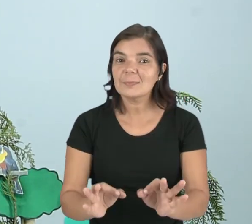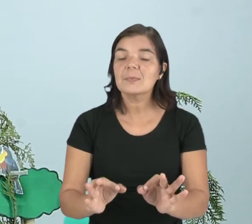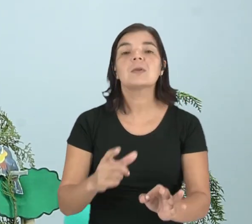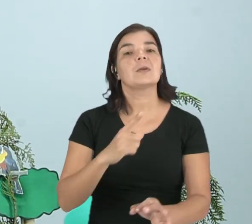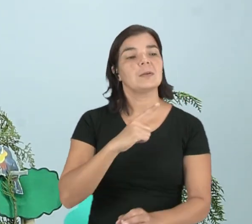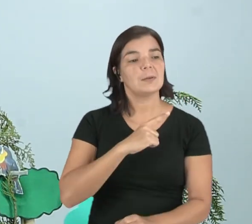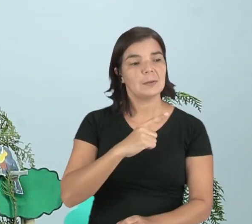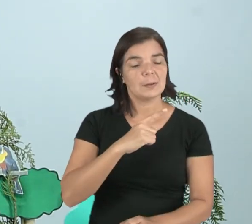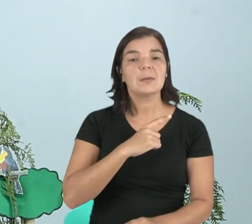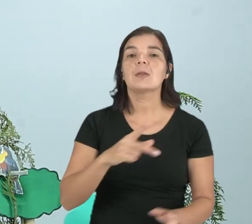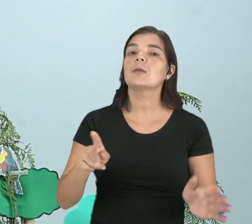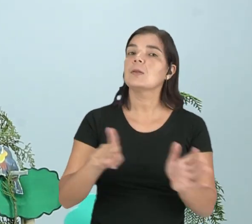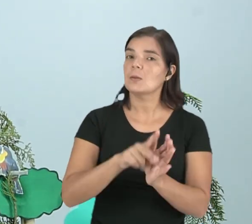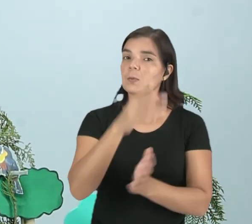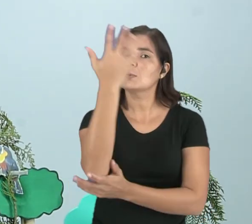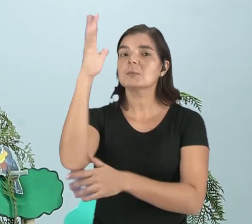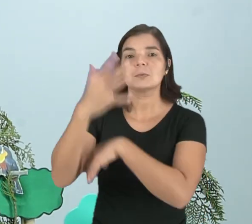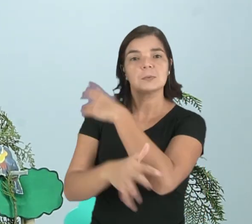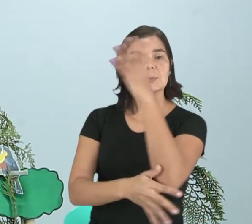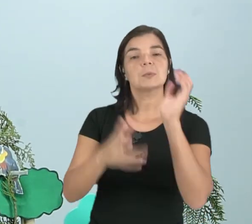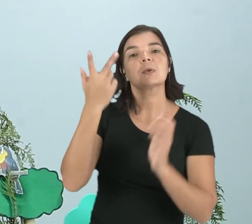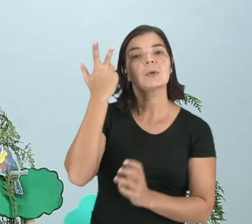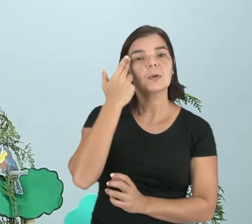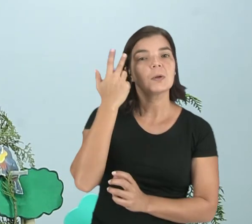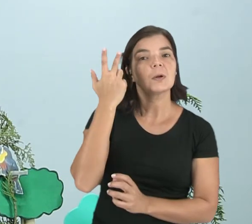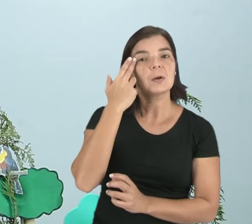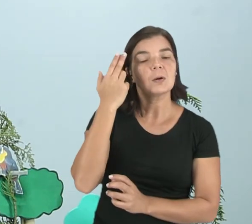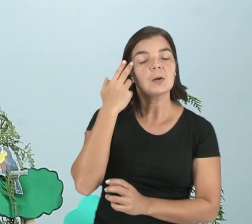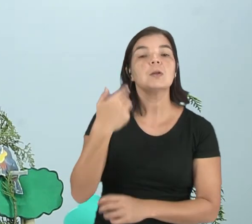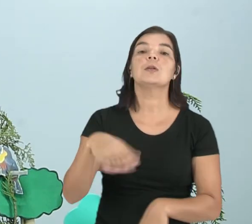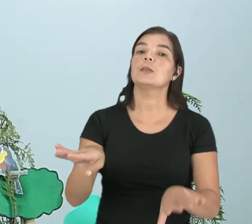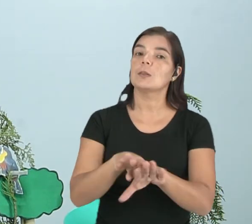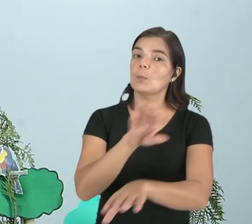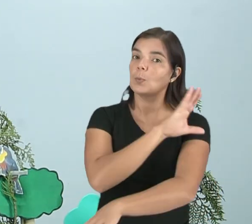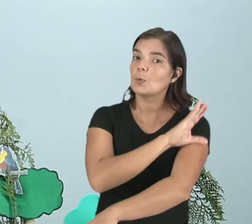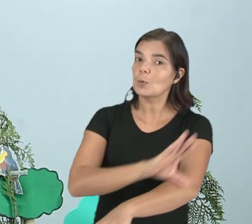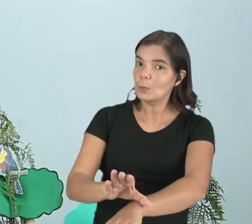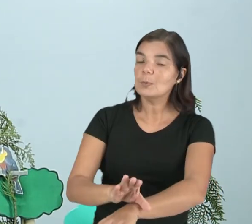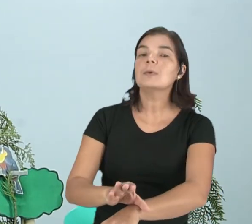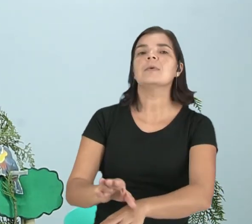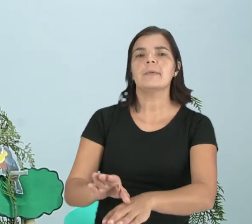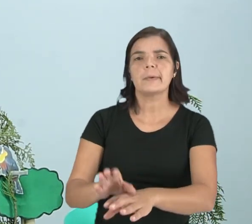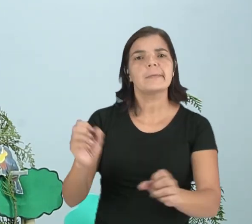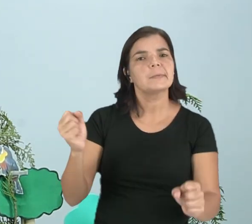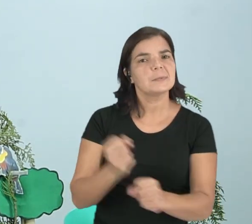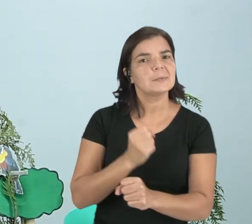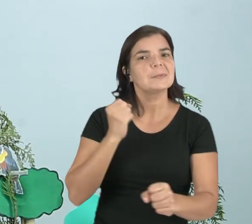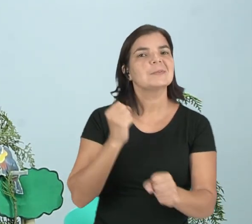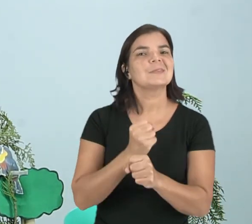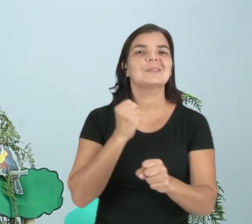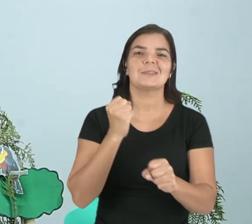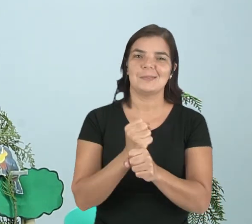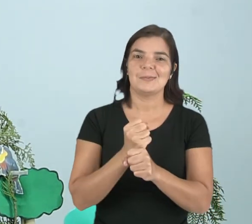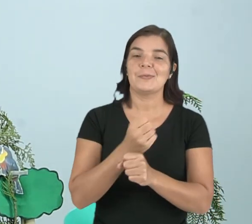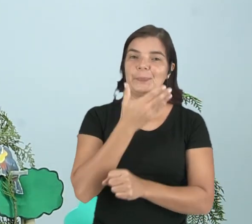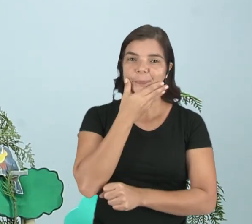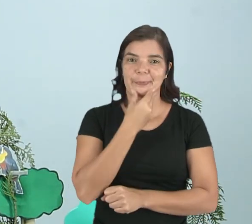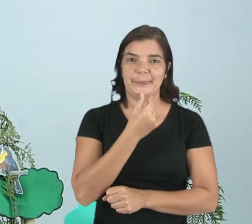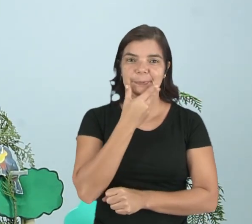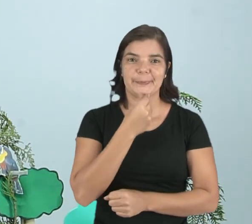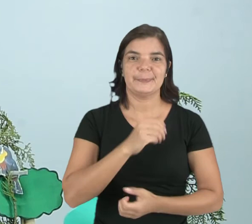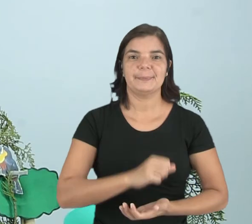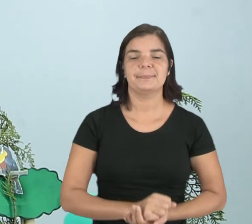nós temos elementos naturais e temos elementos culturais, elementos que foram construídos pelo